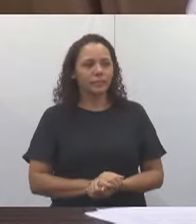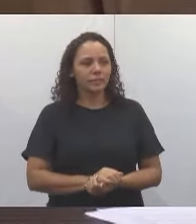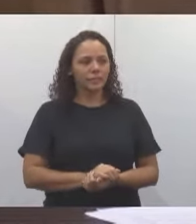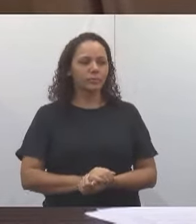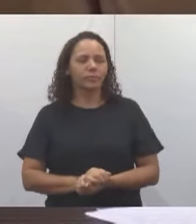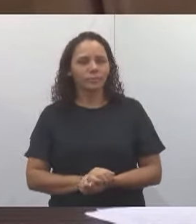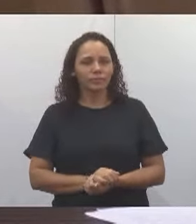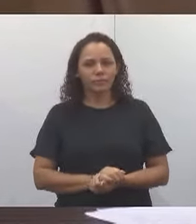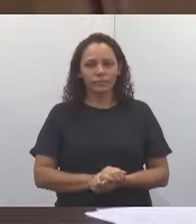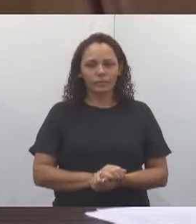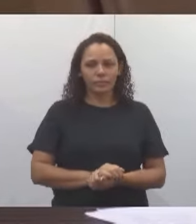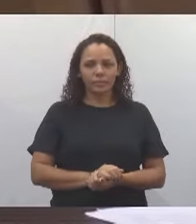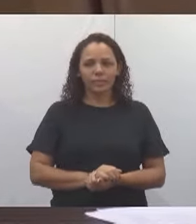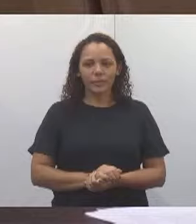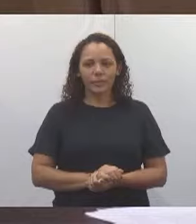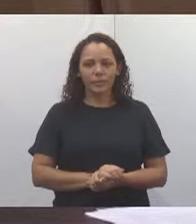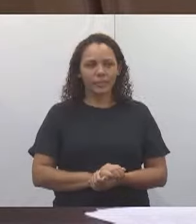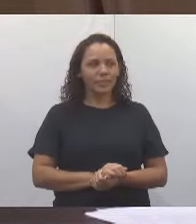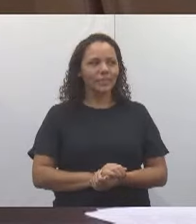tirei a dúvida.